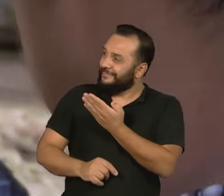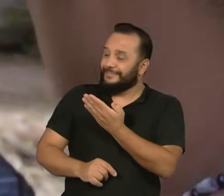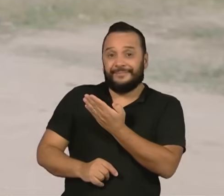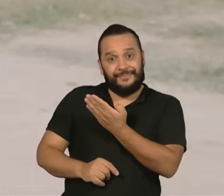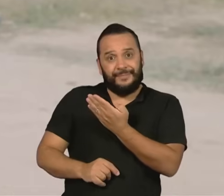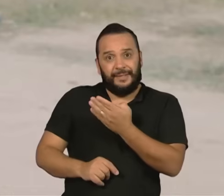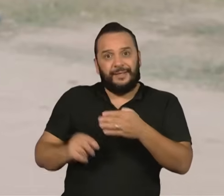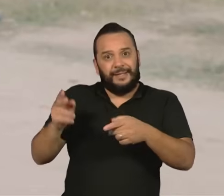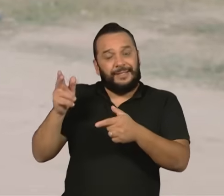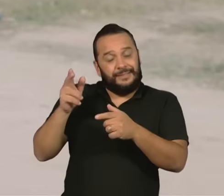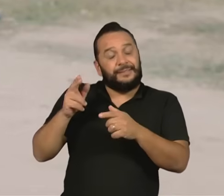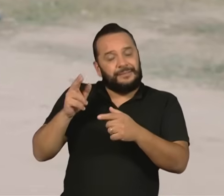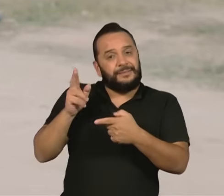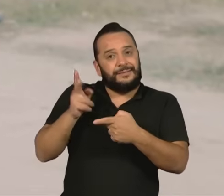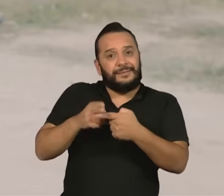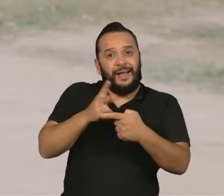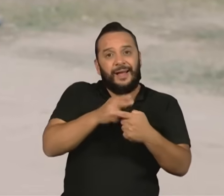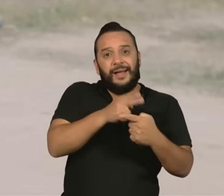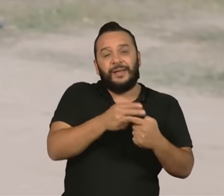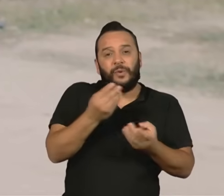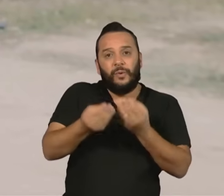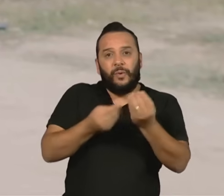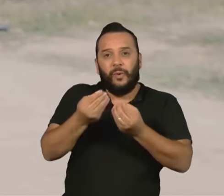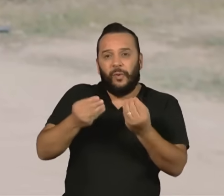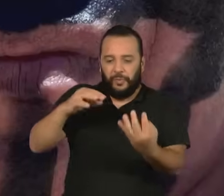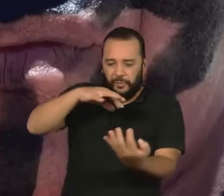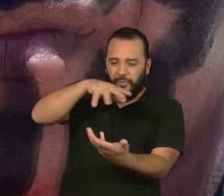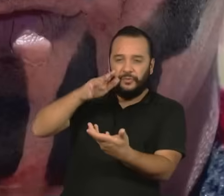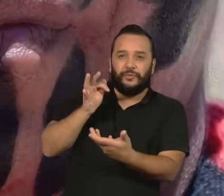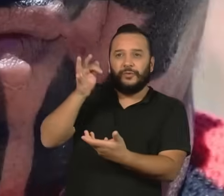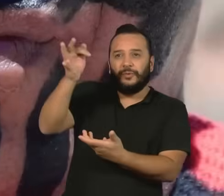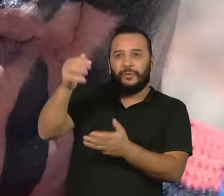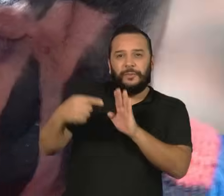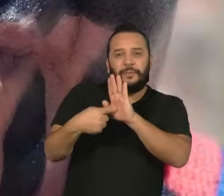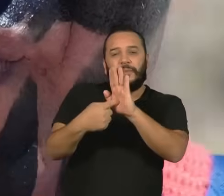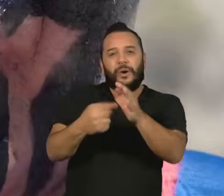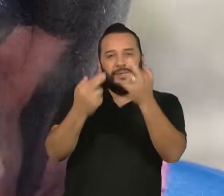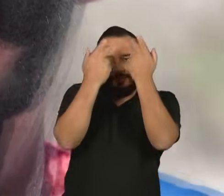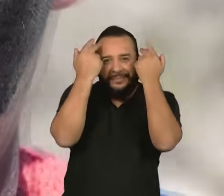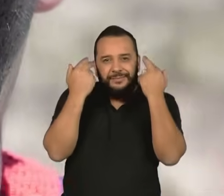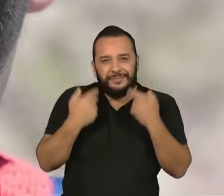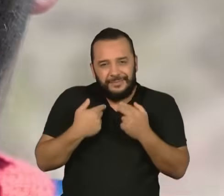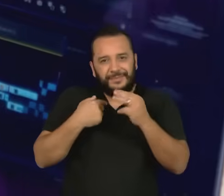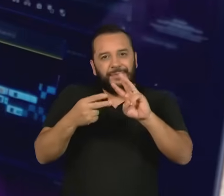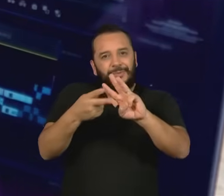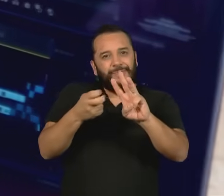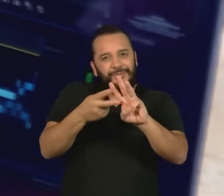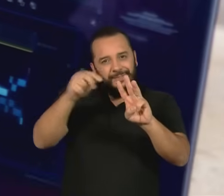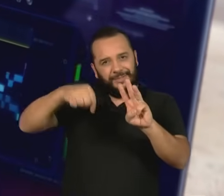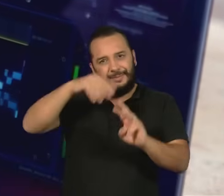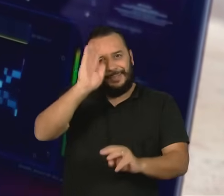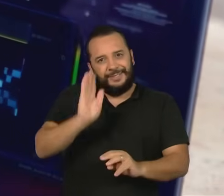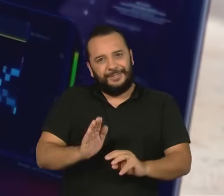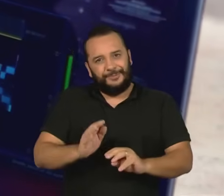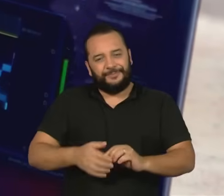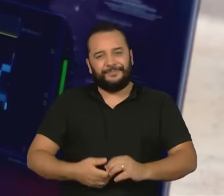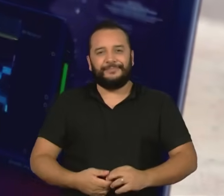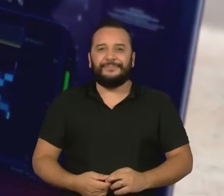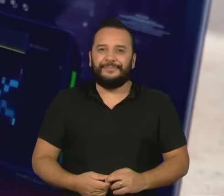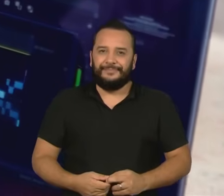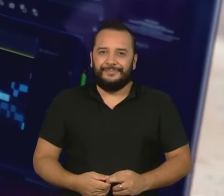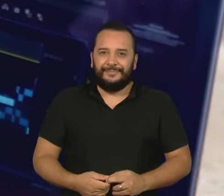A série documental Futuro da Terra apresenta a riqueza de culturas dos povos indígenas do Brasil.